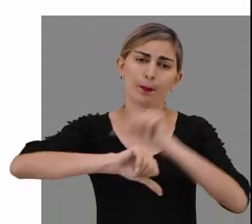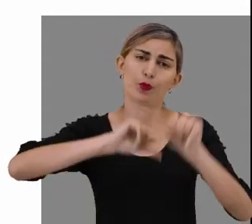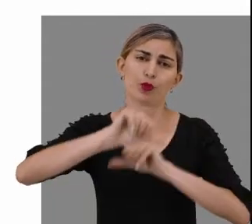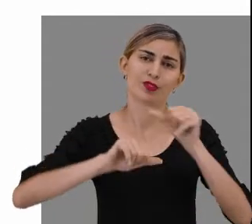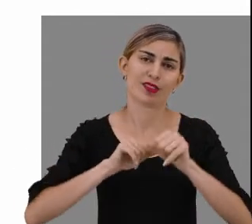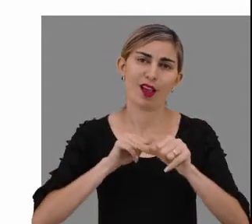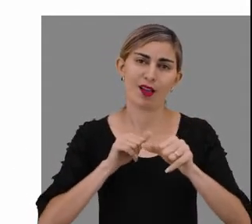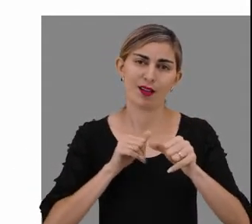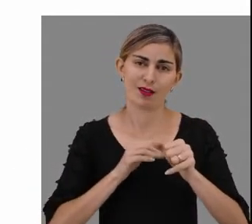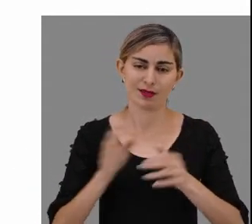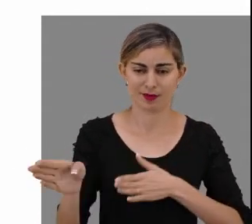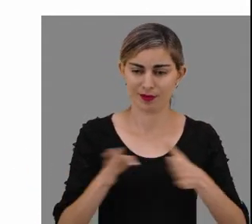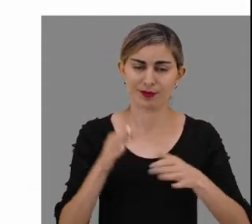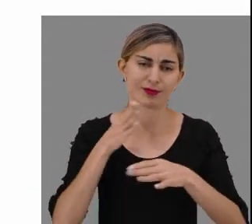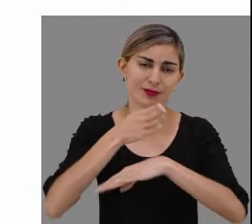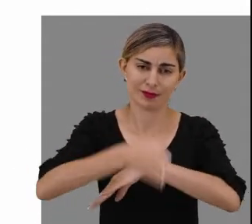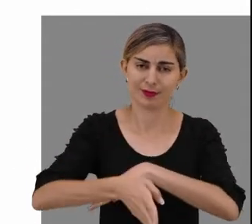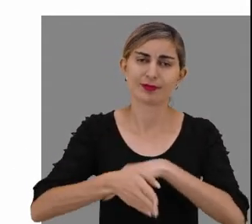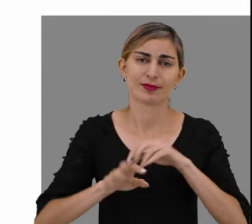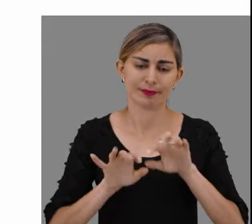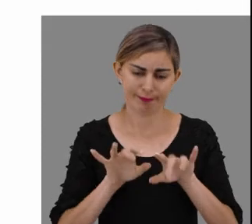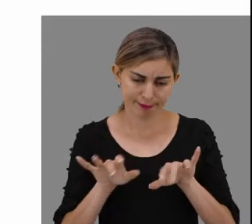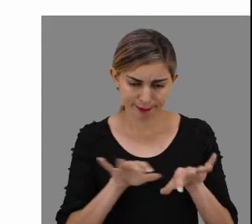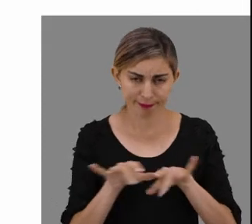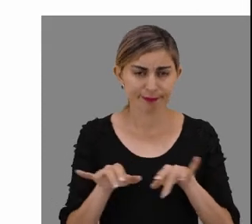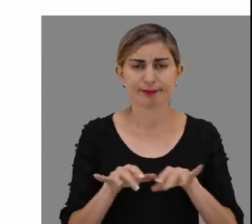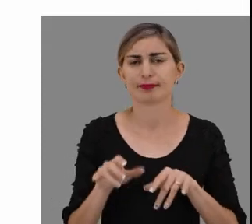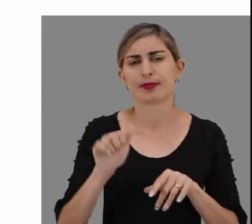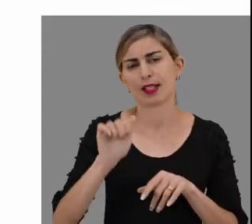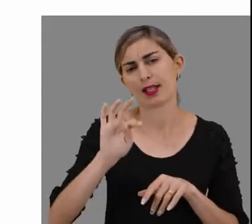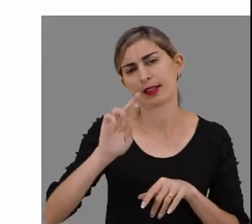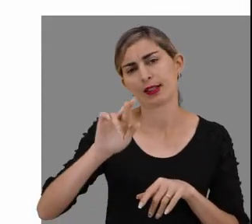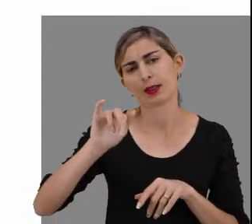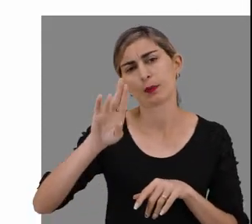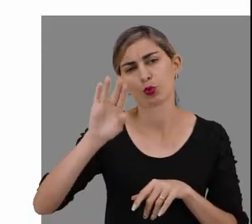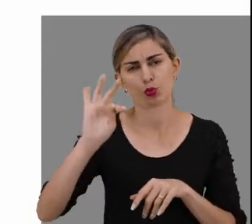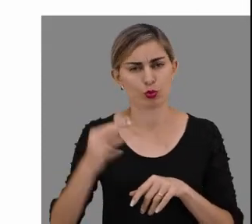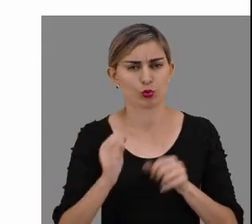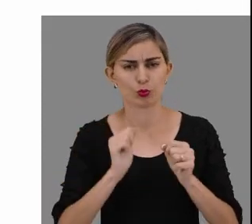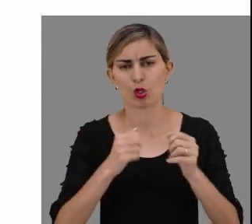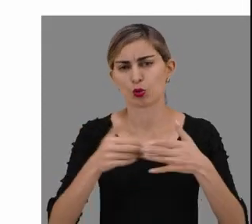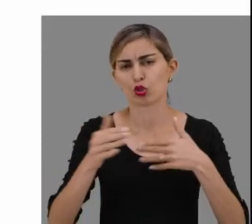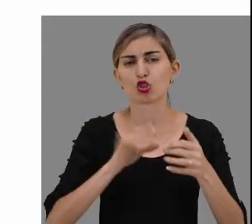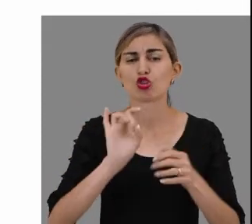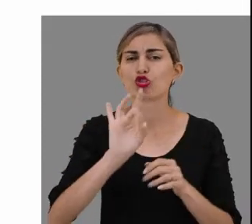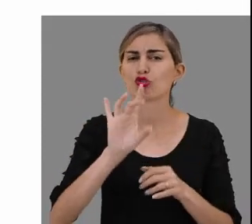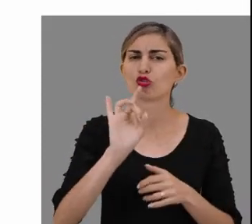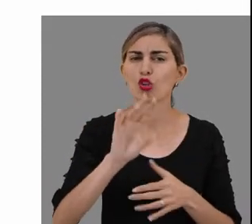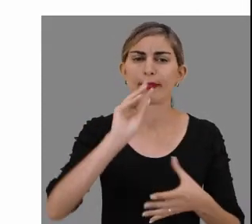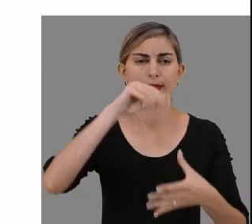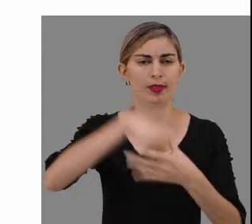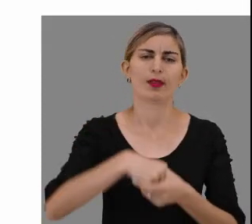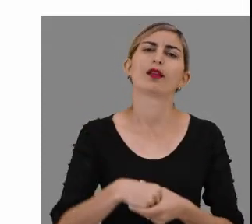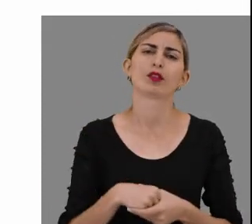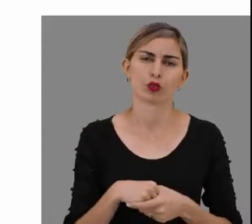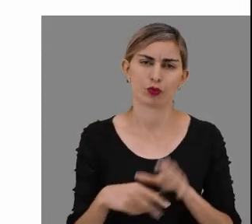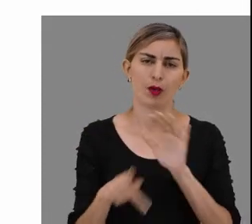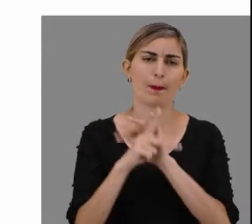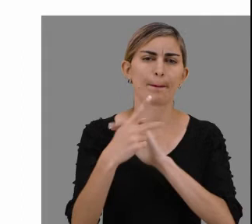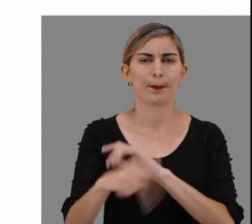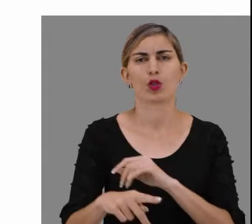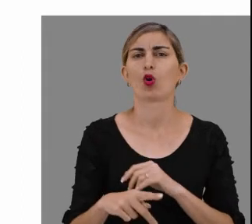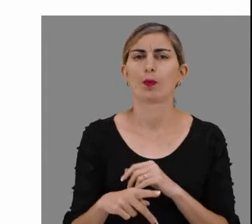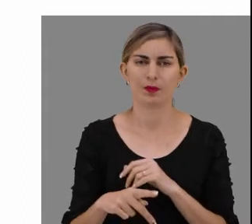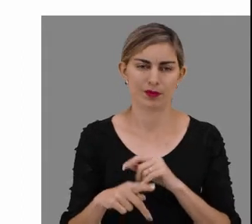nosso modificador de acesso private faz com que os nossos atributos possam ser acessados apenas dentro